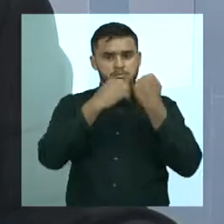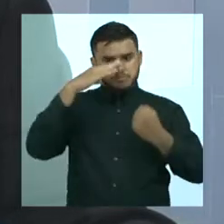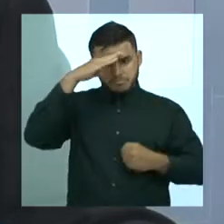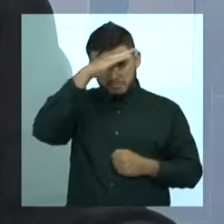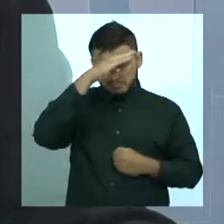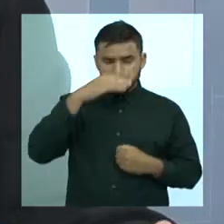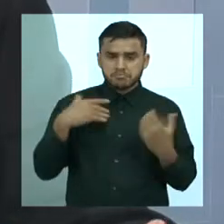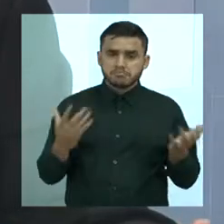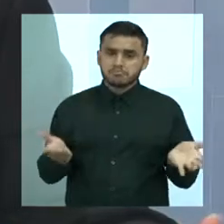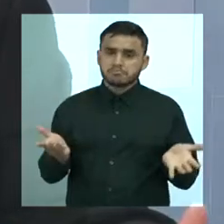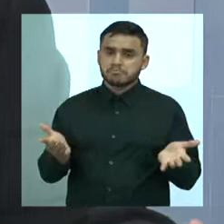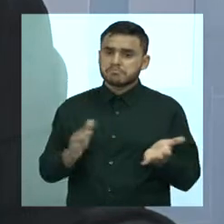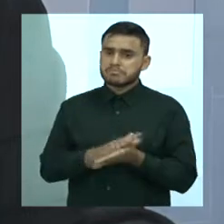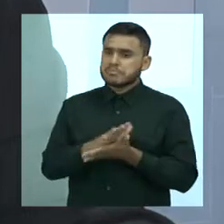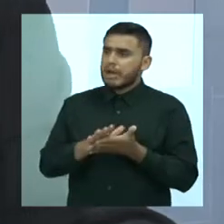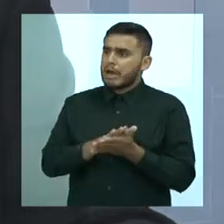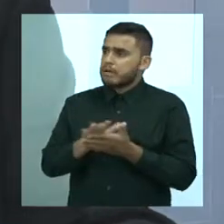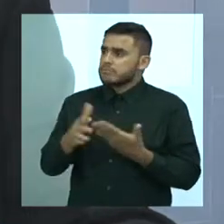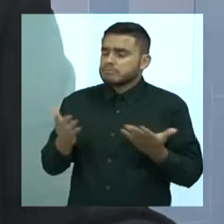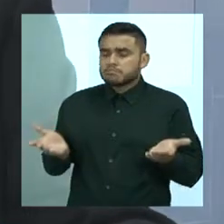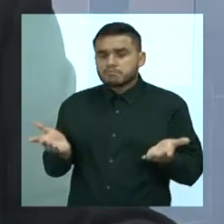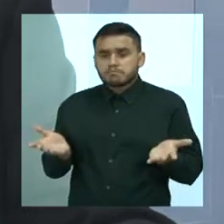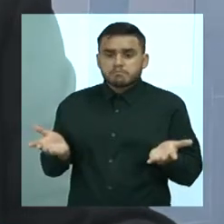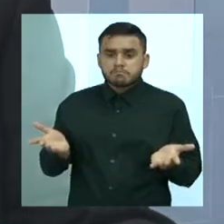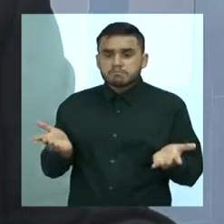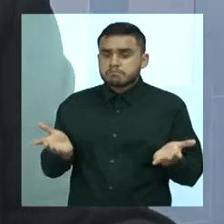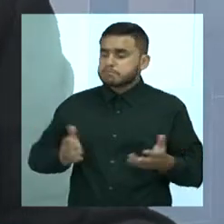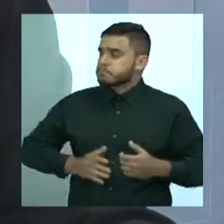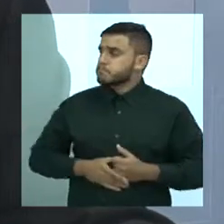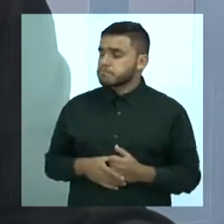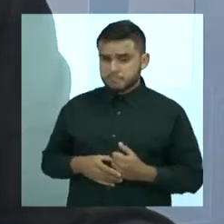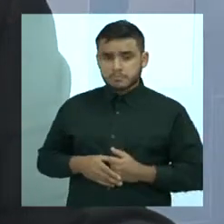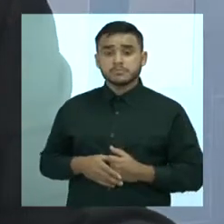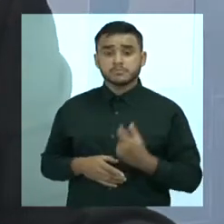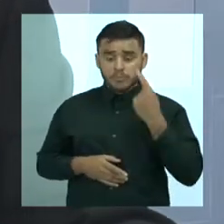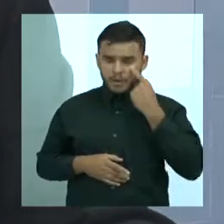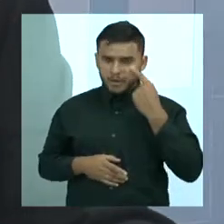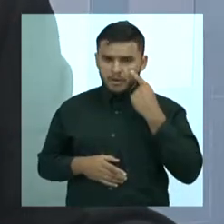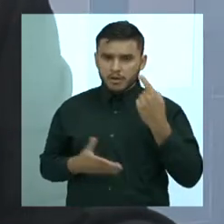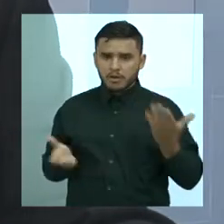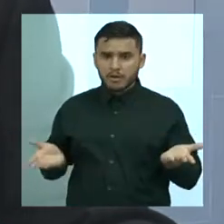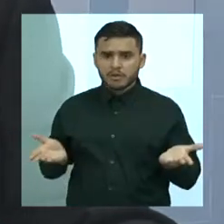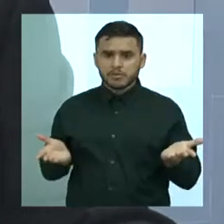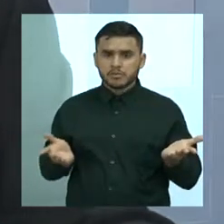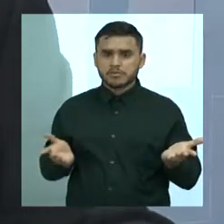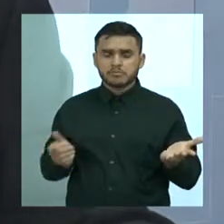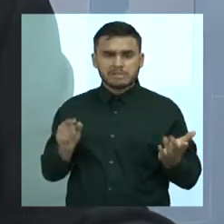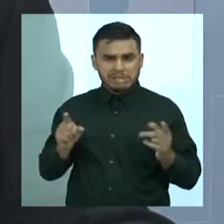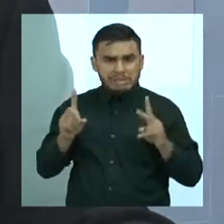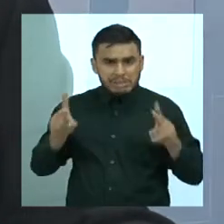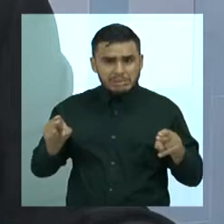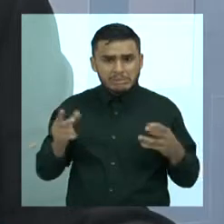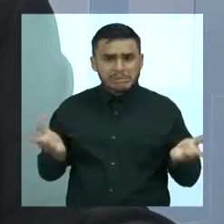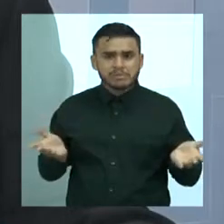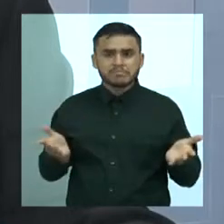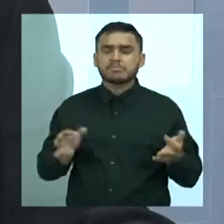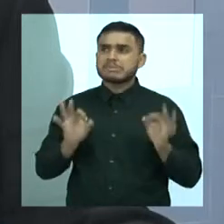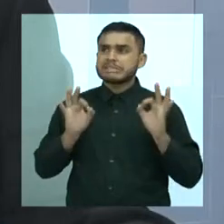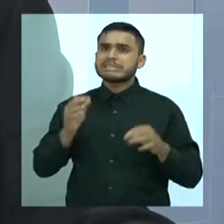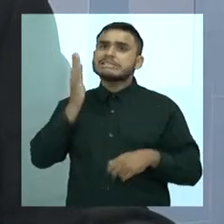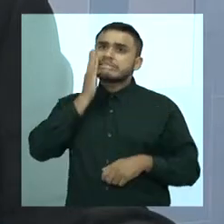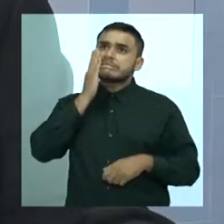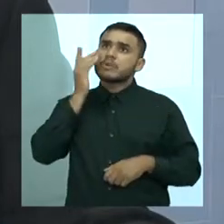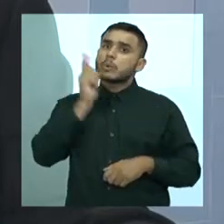agora... Aqui no Estado. Mas não fez nenhuma indicação. E pelo que vai ser dividido aqui, eu não vejo mesmo tendo um